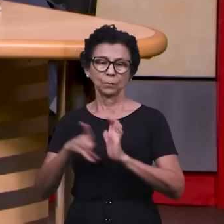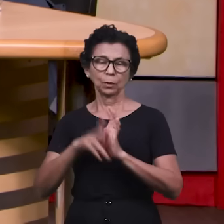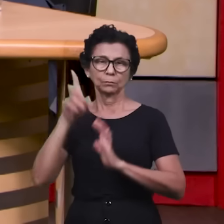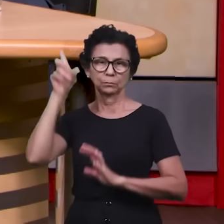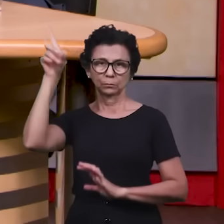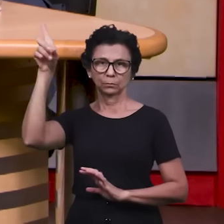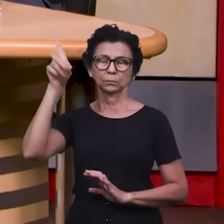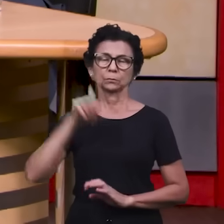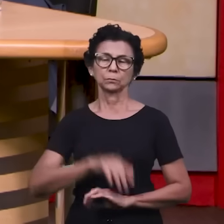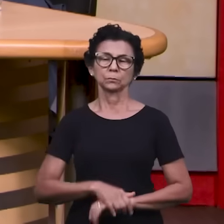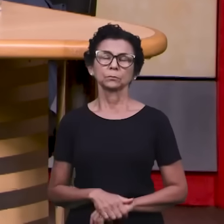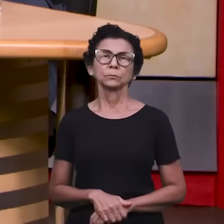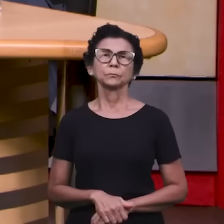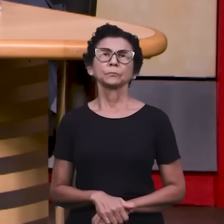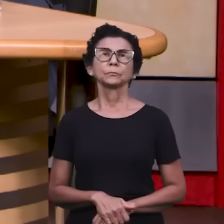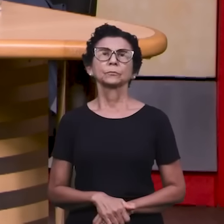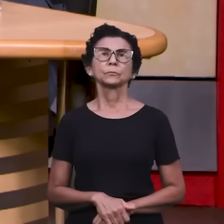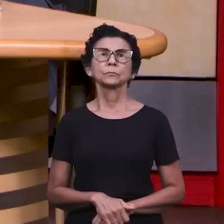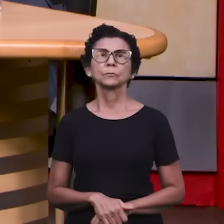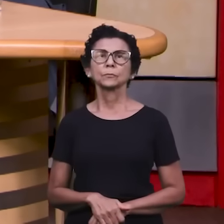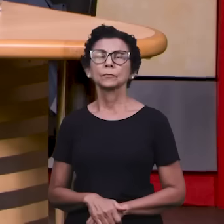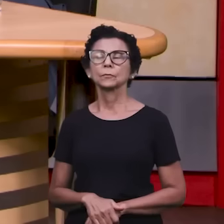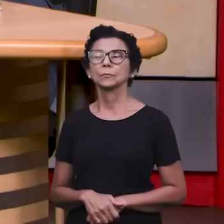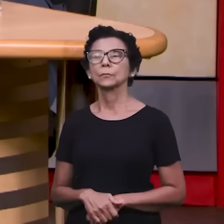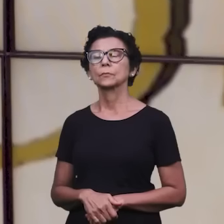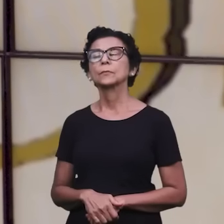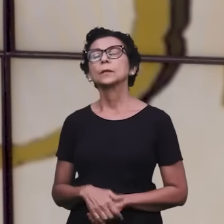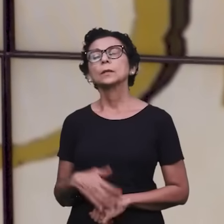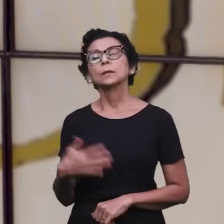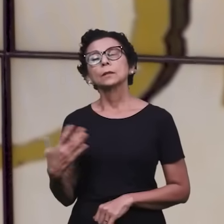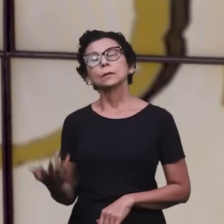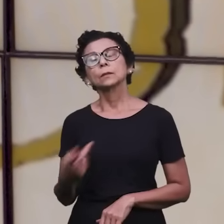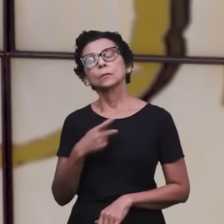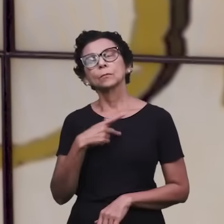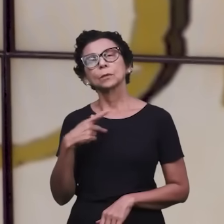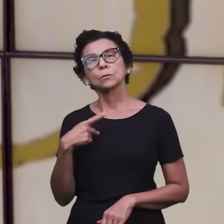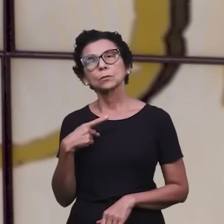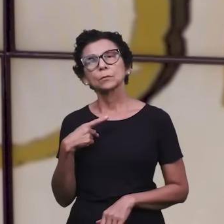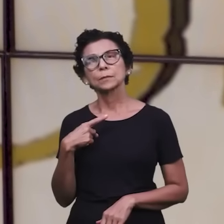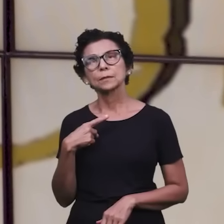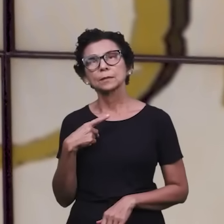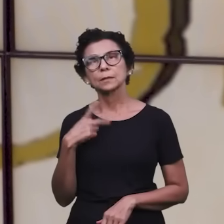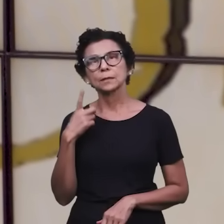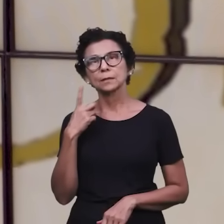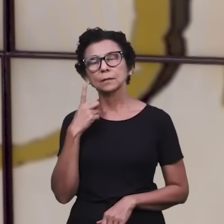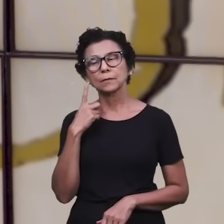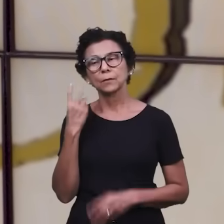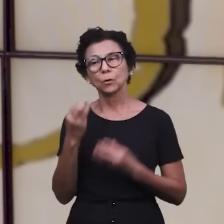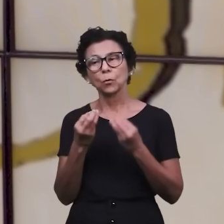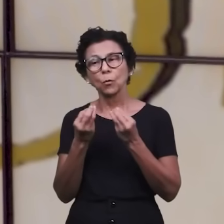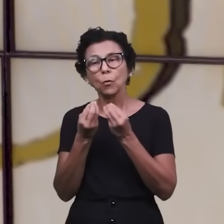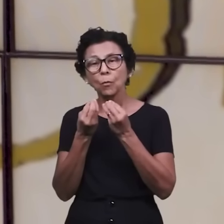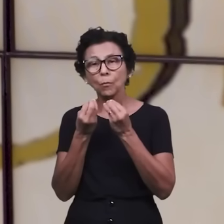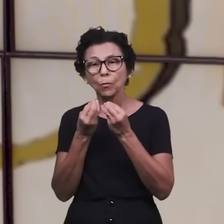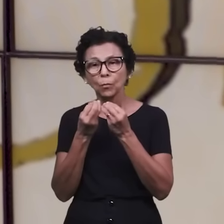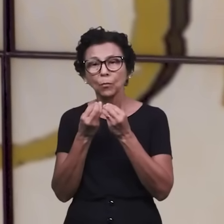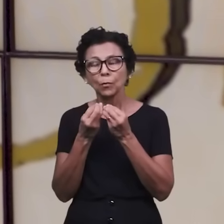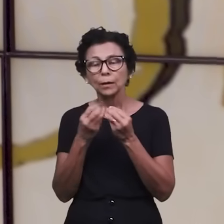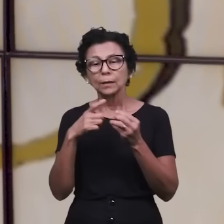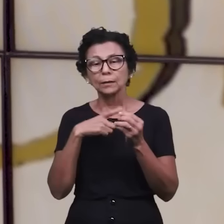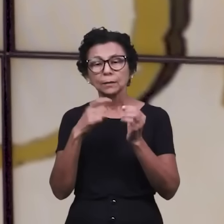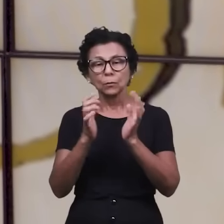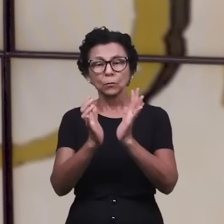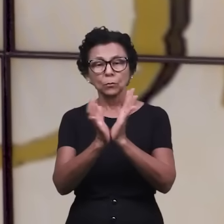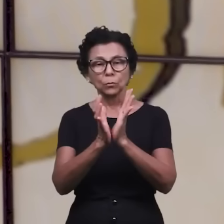uma compreensão de como formar um grupo de intercessão. Os pastores não podem perder isso.